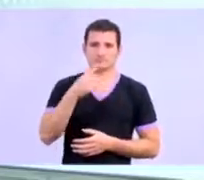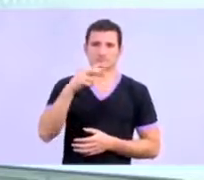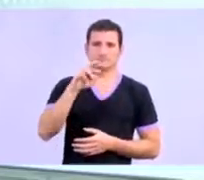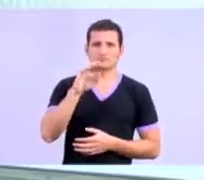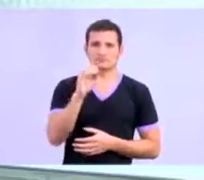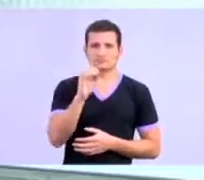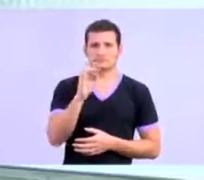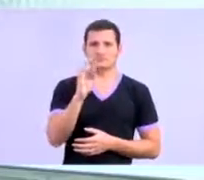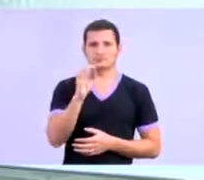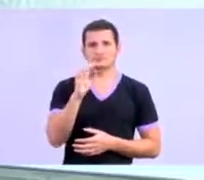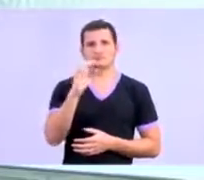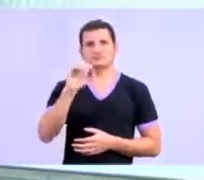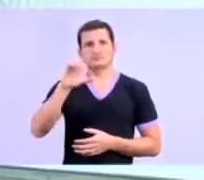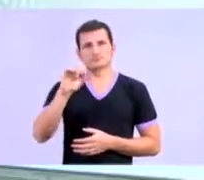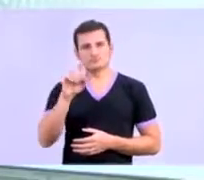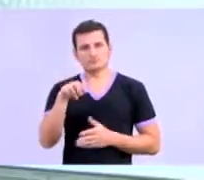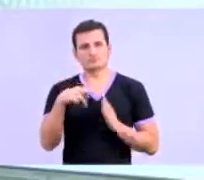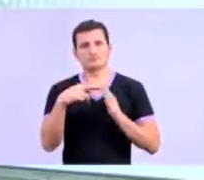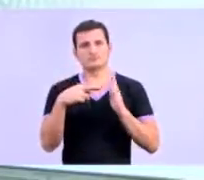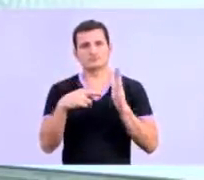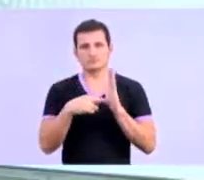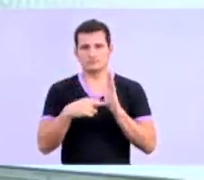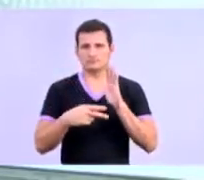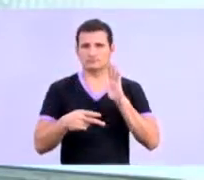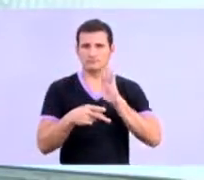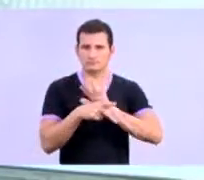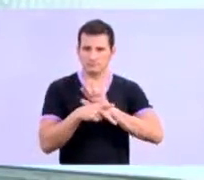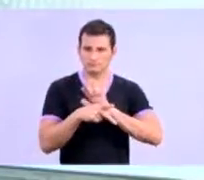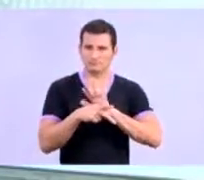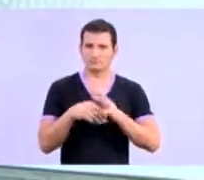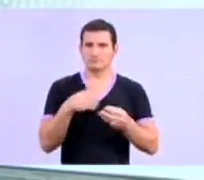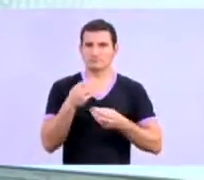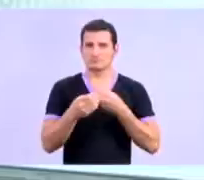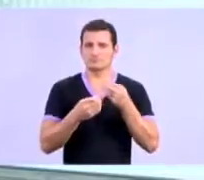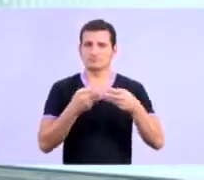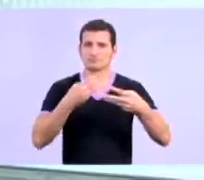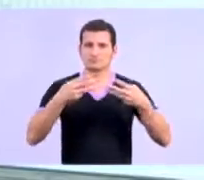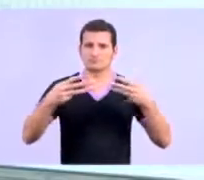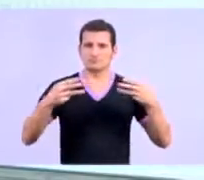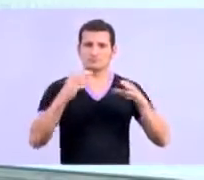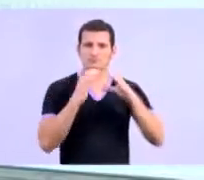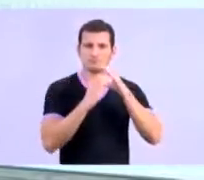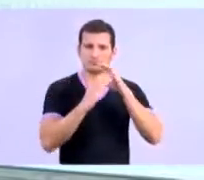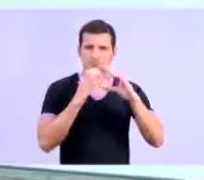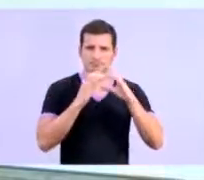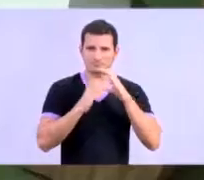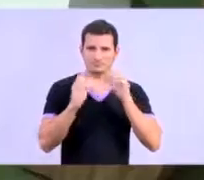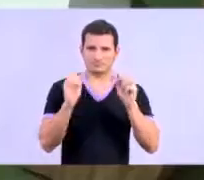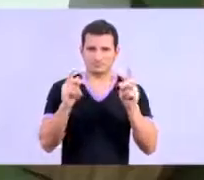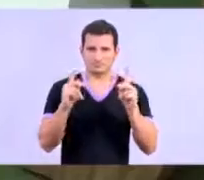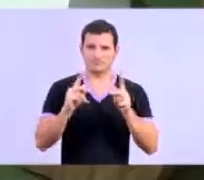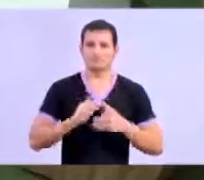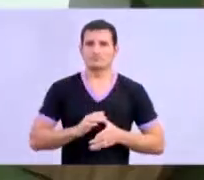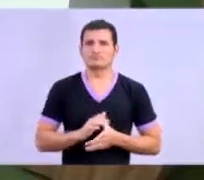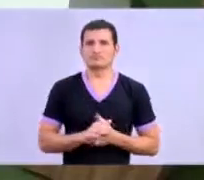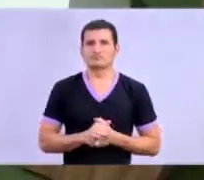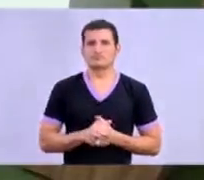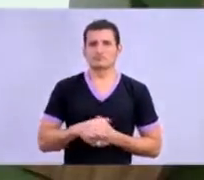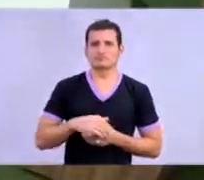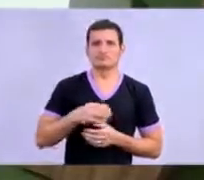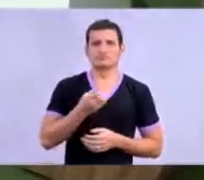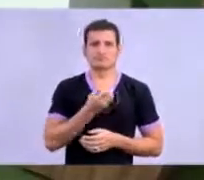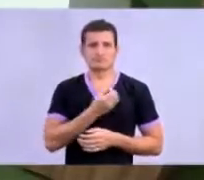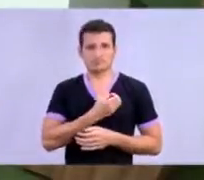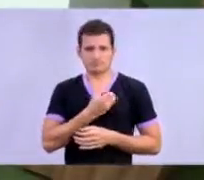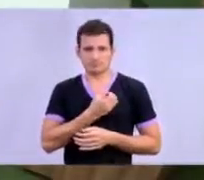regras definidas para que a gente possa funcionar toda a comunicação em rede, ok? Vamos lá. Os protocolos,